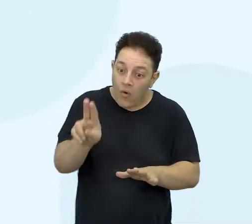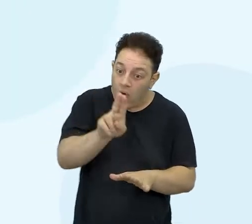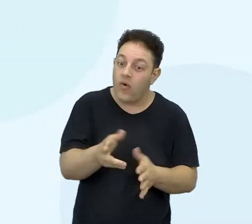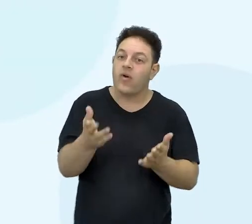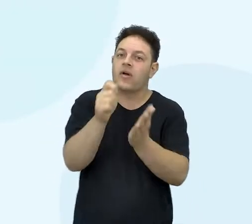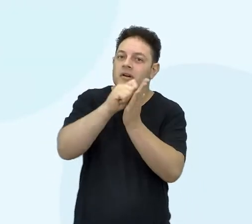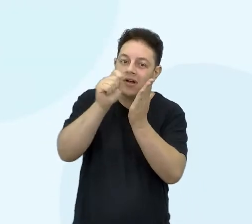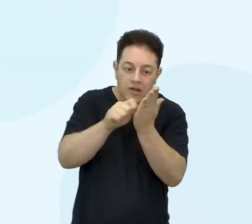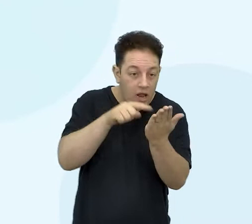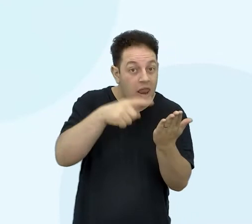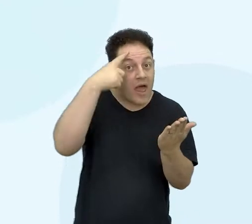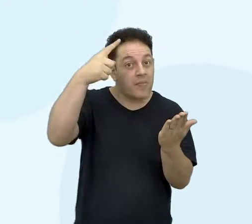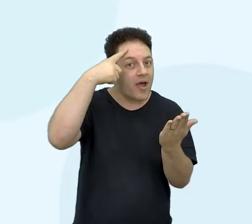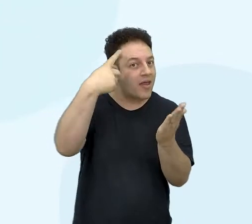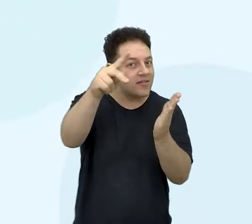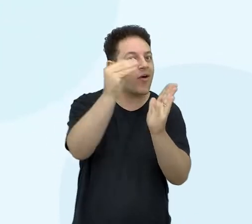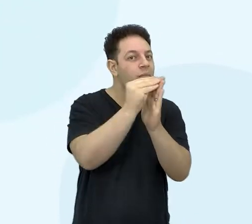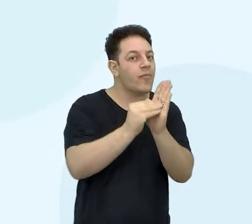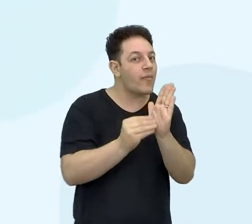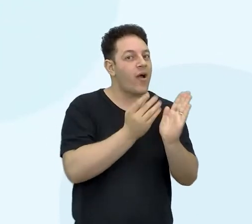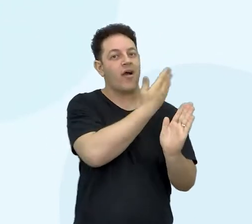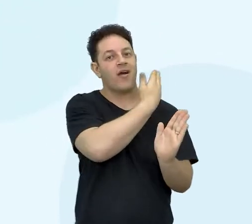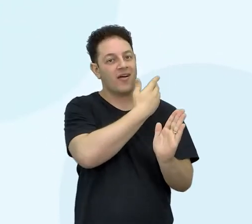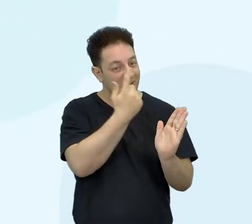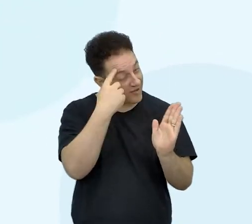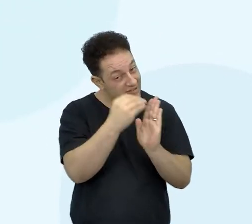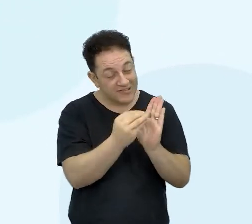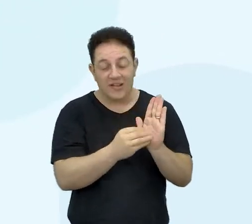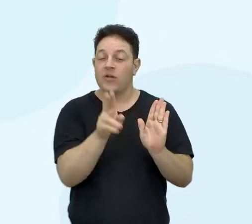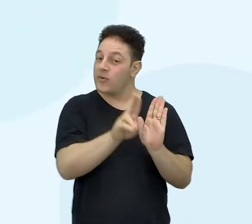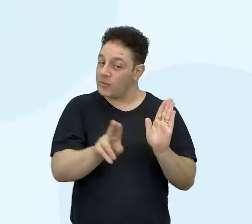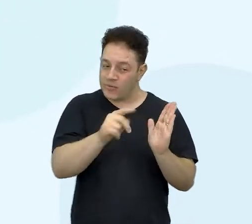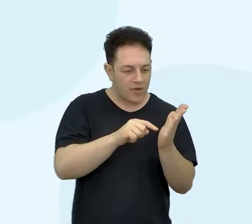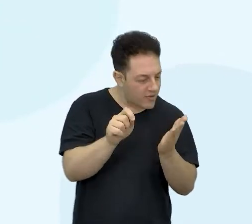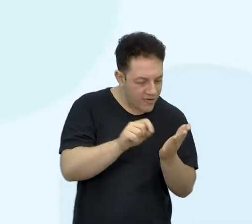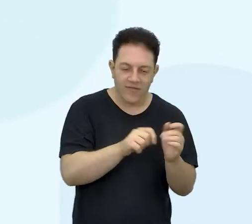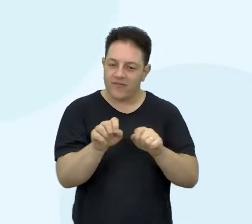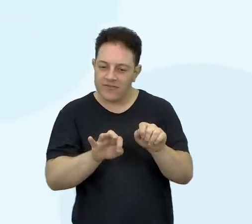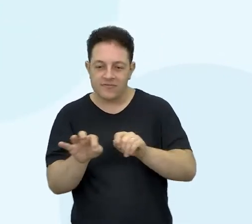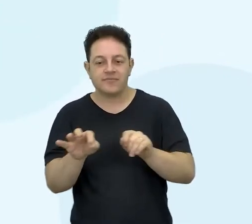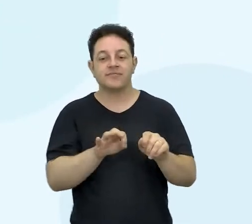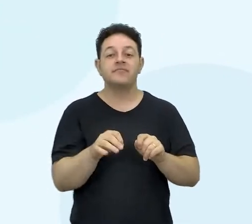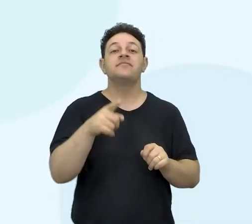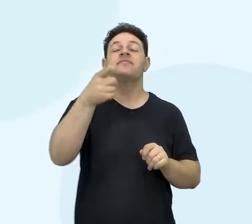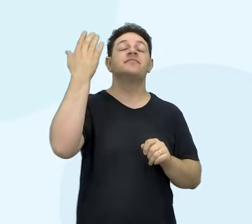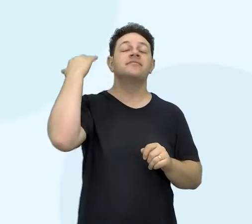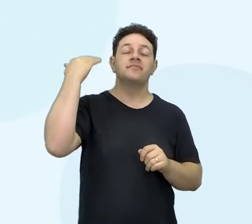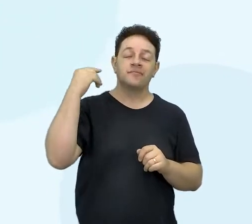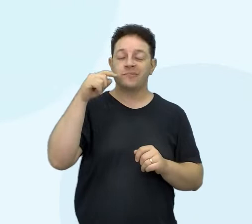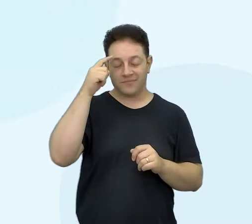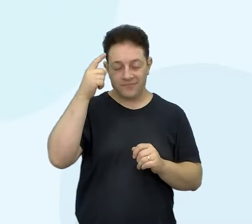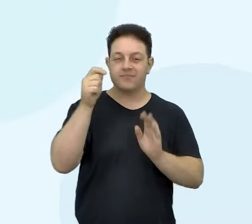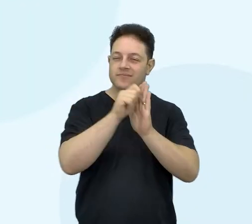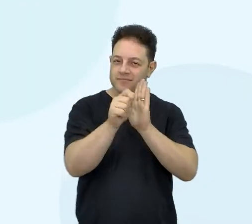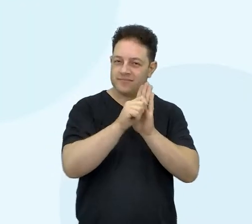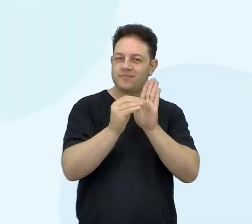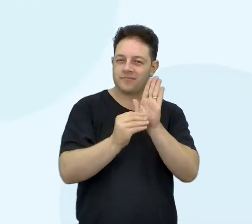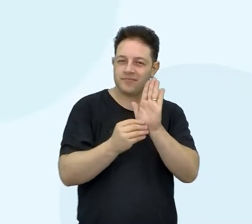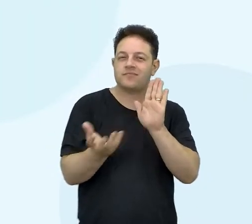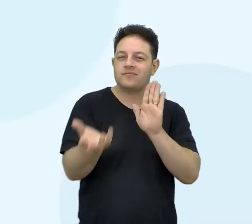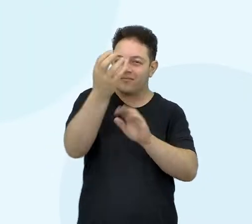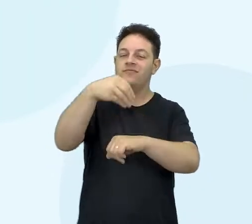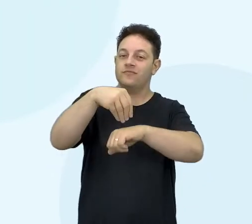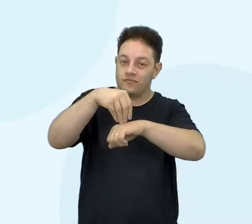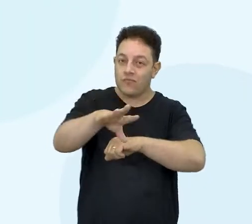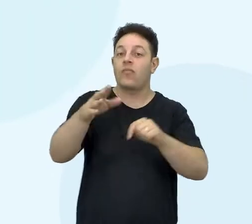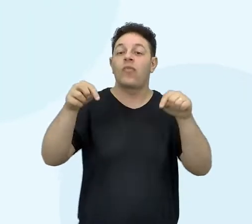das anotações em seu diário de bordo. Dentre as anotações que a gente destaca para a aula de hoje, para a